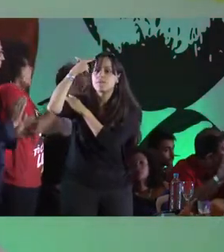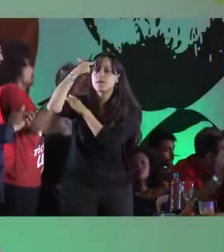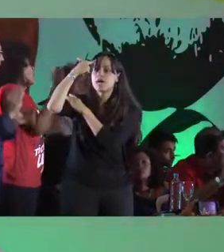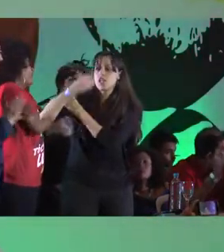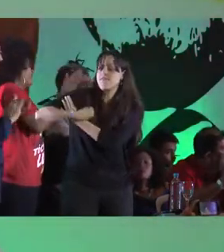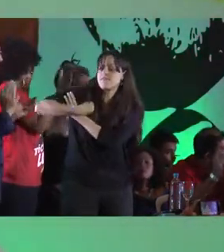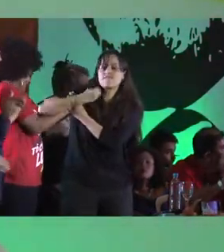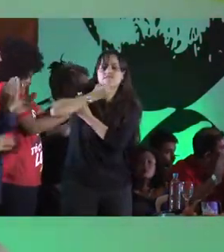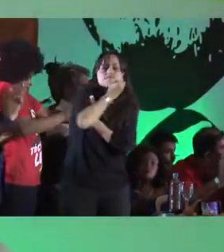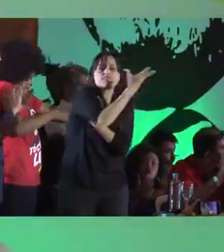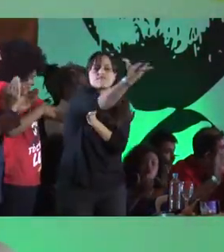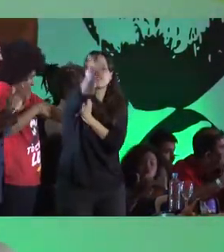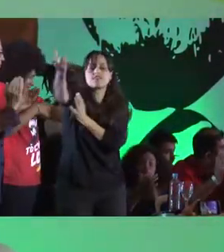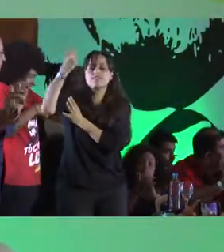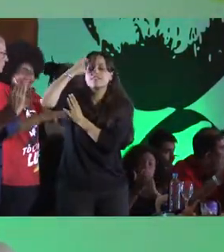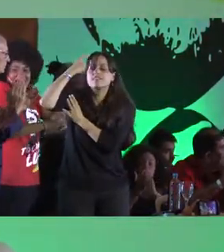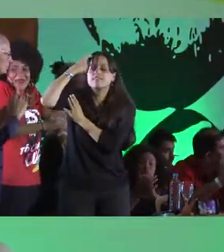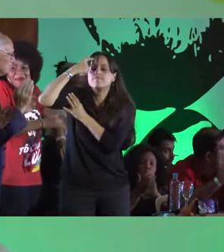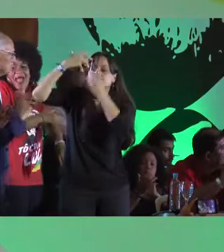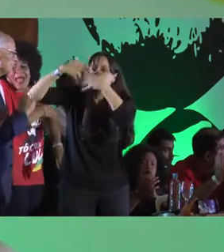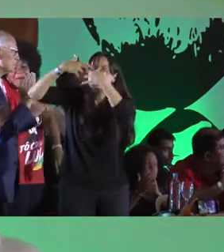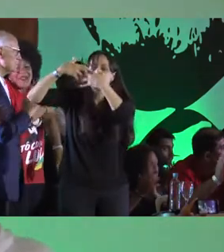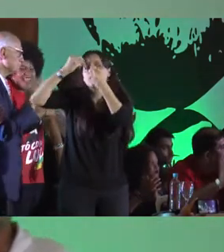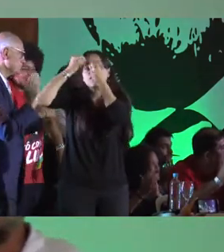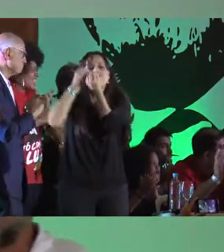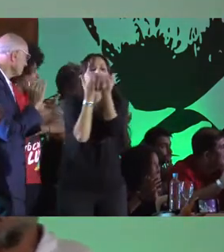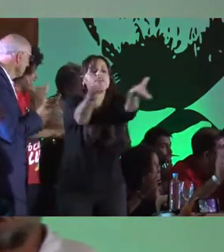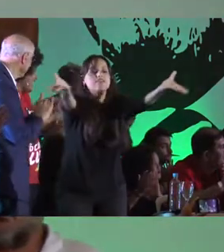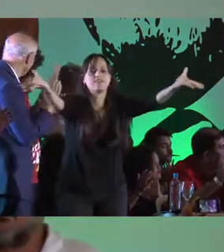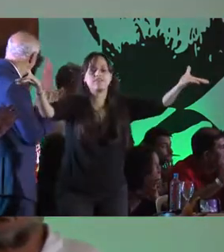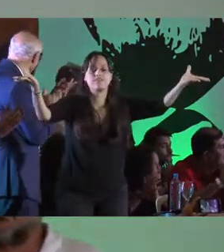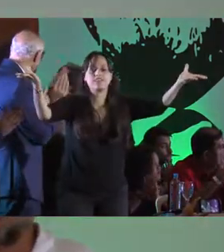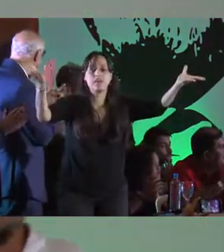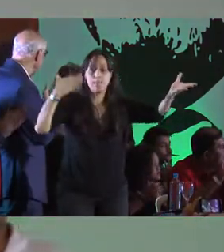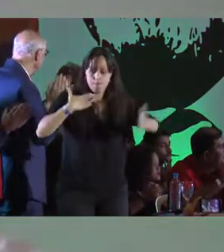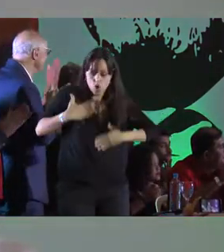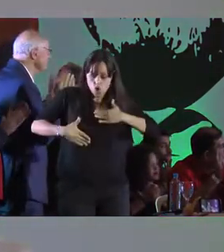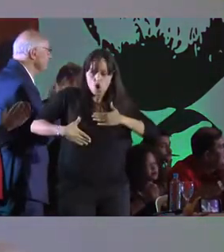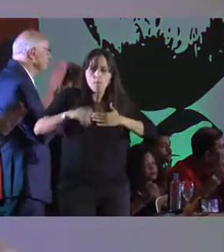prenderão os nossos sonhos e não prenderão as minhas esperanças.